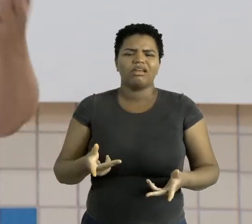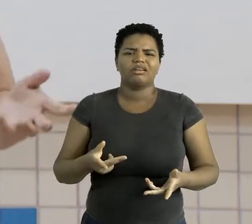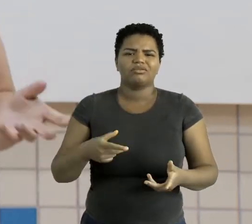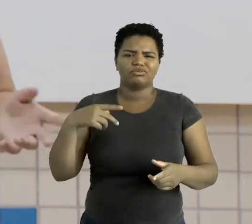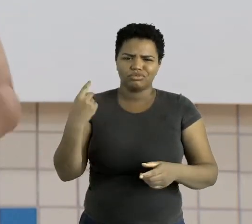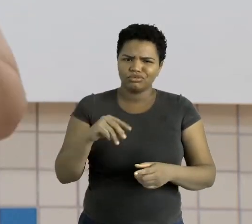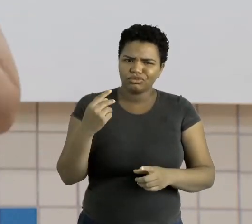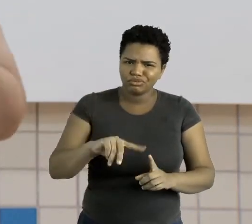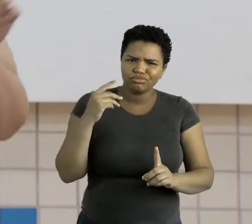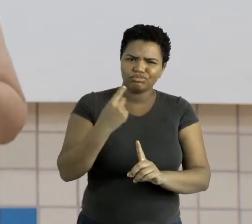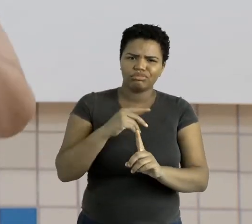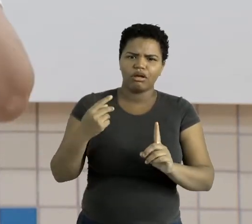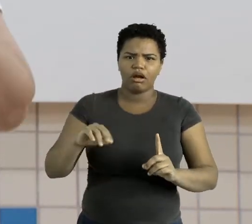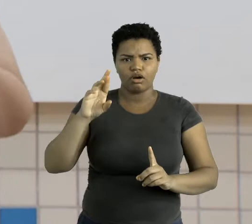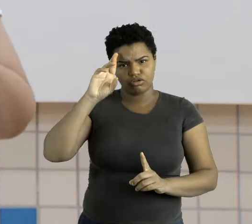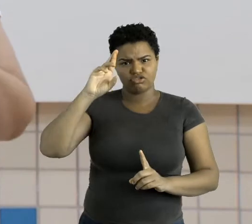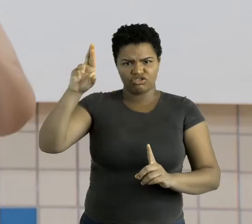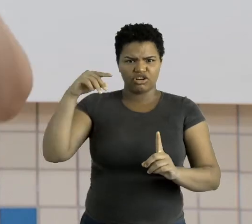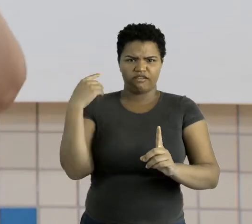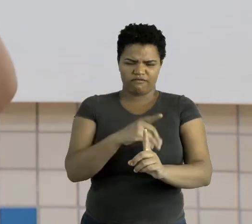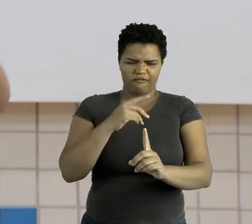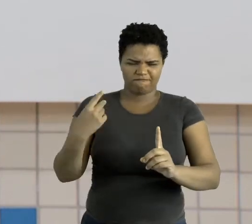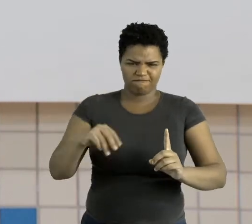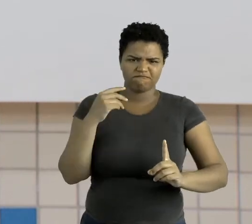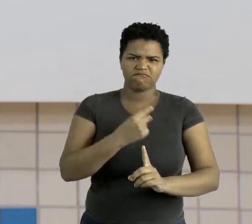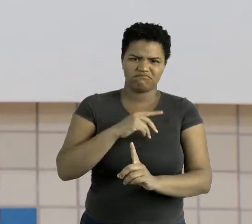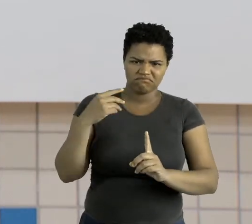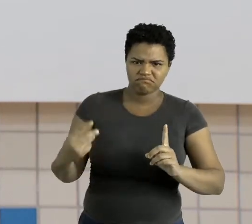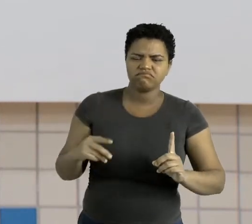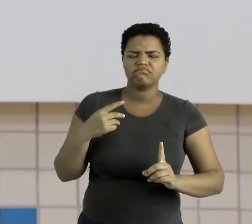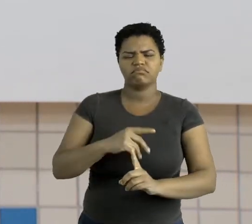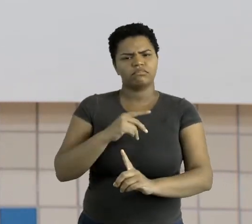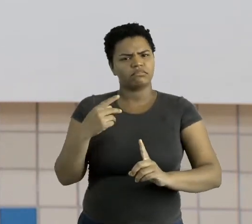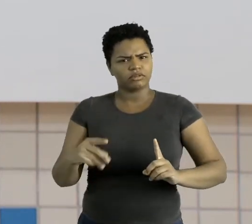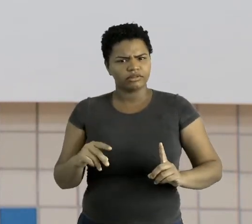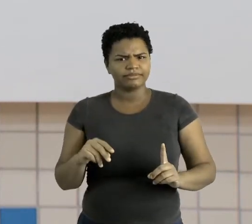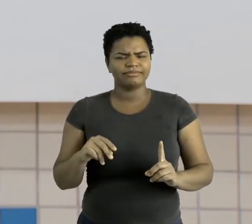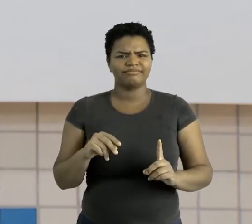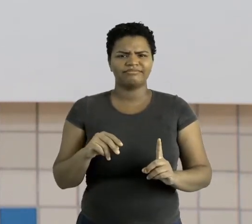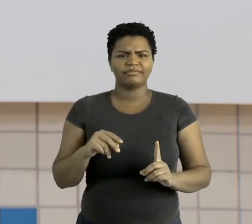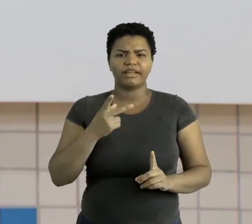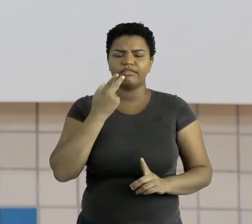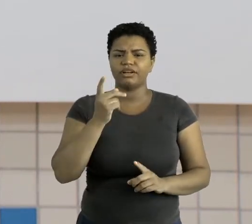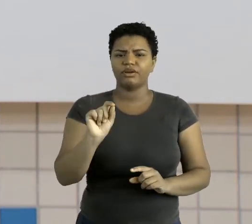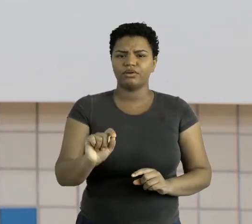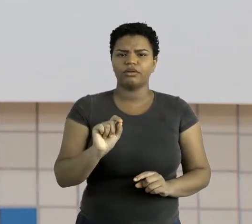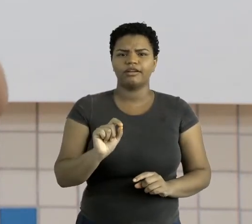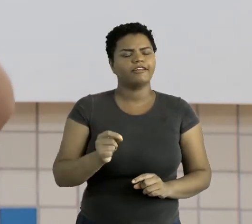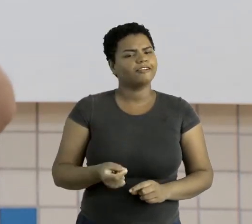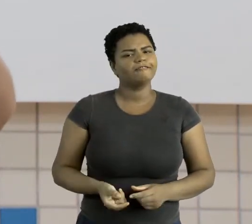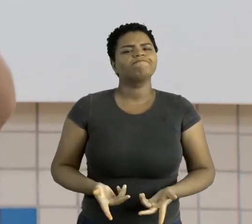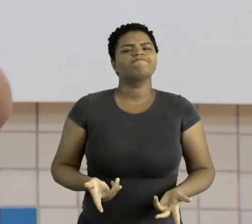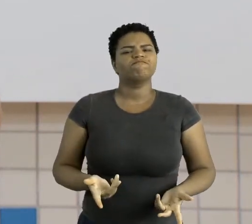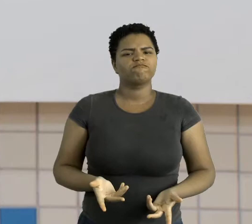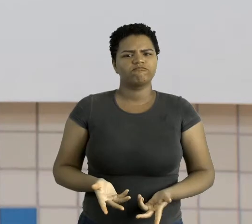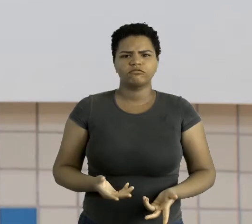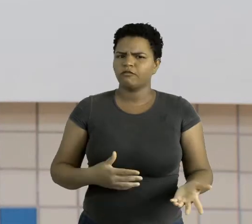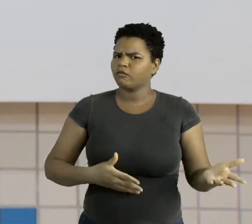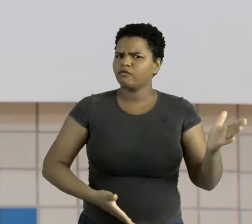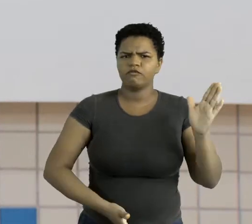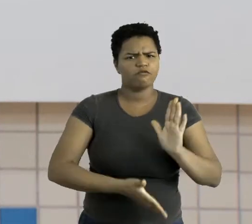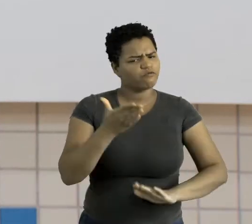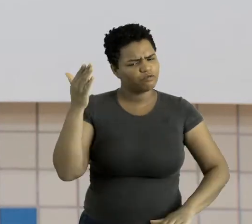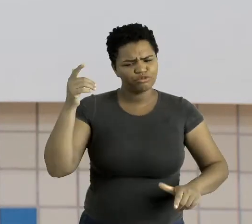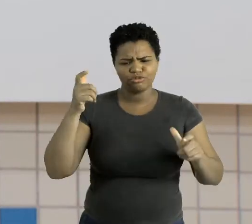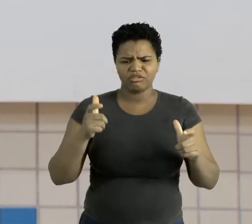nelas, as donas, não é patroa não, donas, batiam nelas. Aí elas falaram o quê? Vamos fugir desse